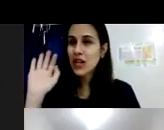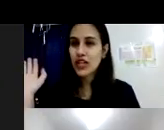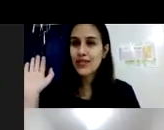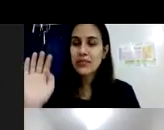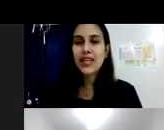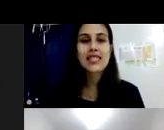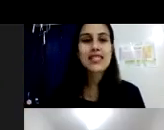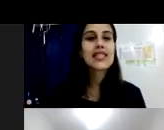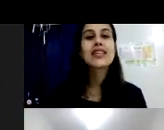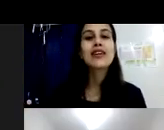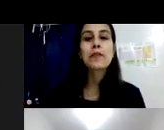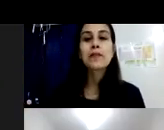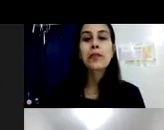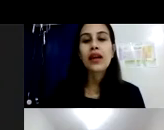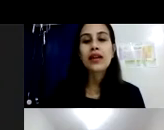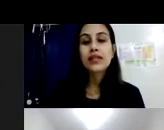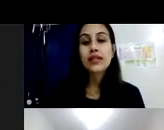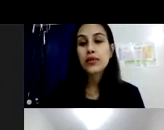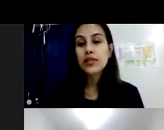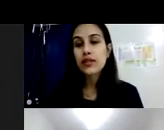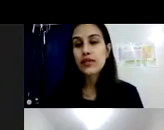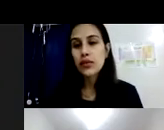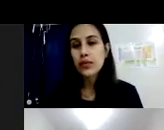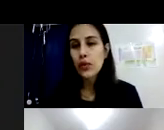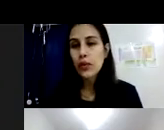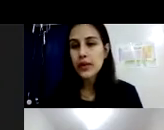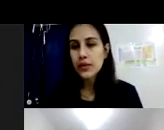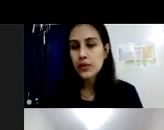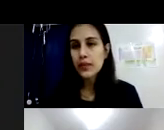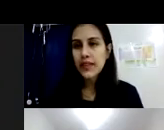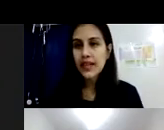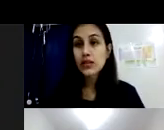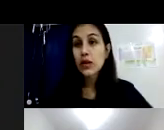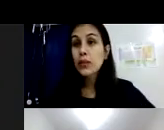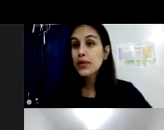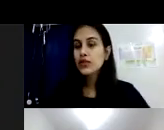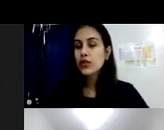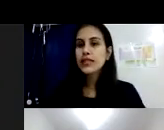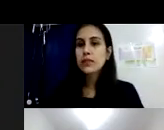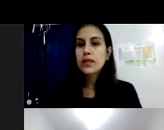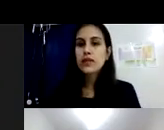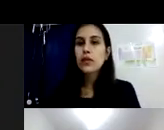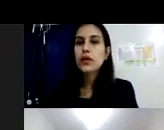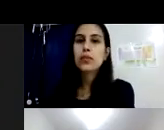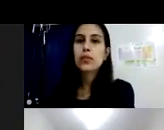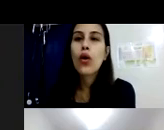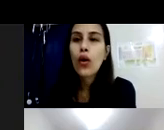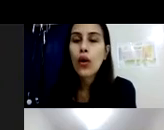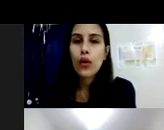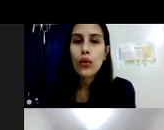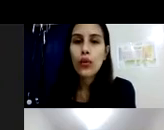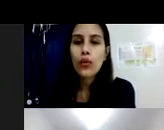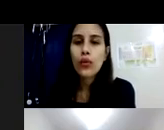nas melhores famílias. E, se possível, o piso. Tá? Se eu não puder trocar esse piso, eu posso